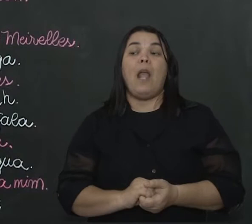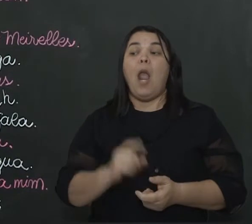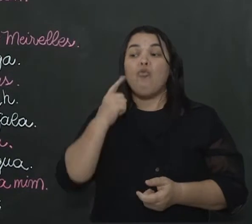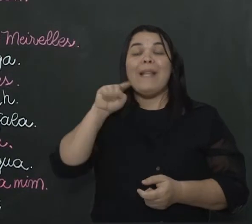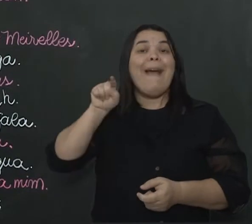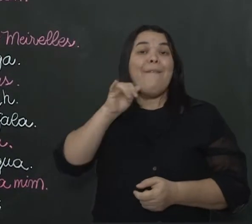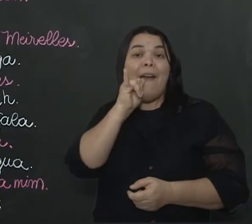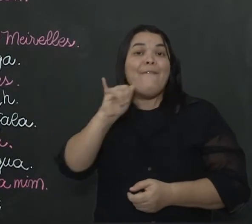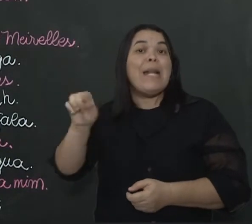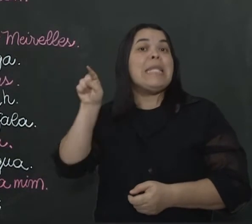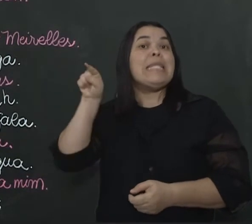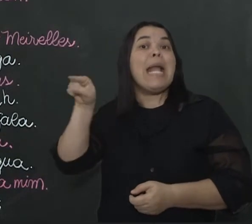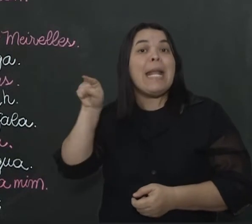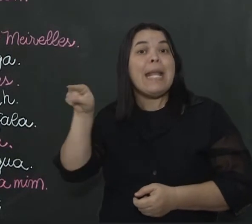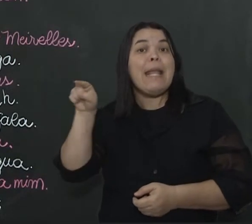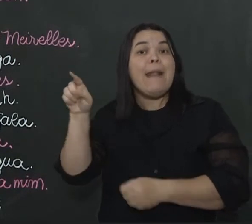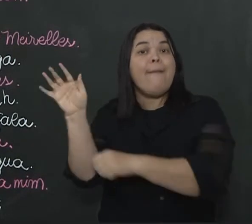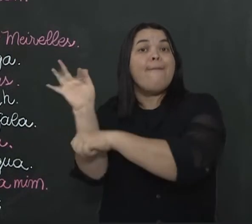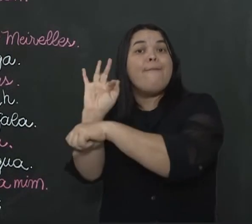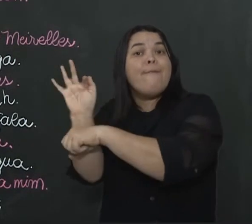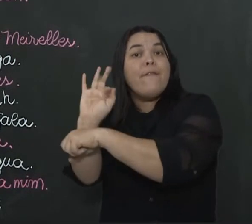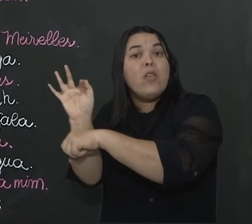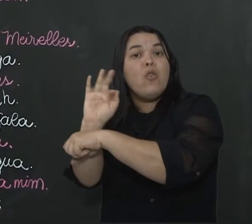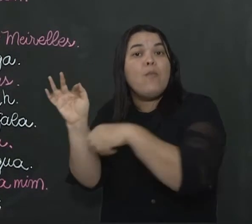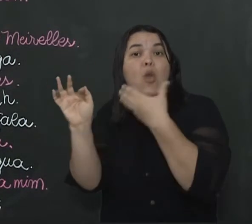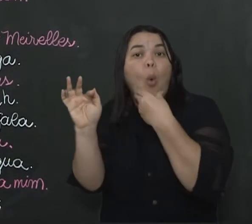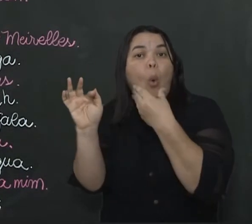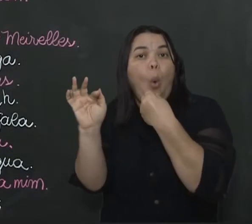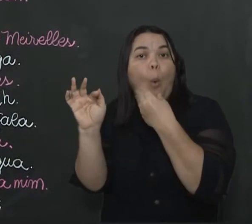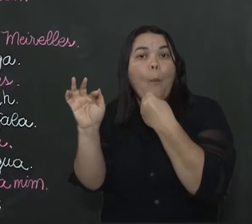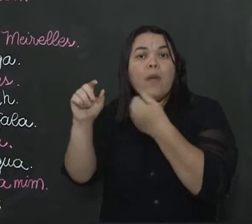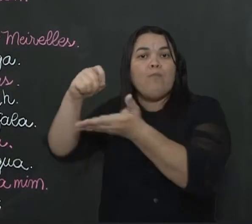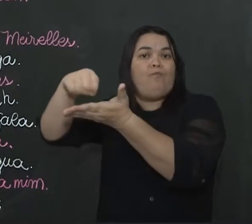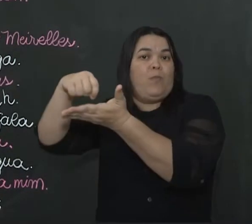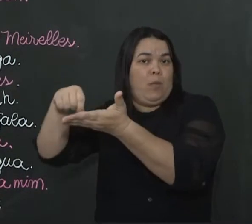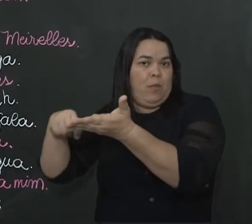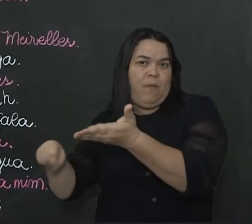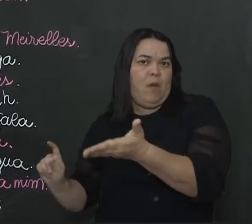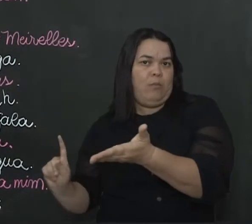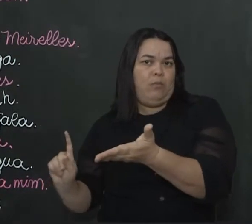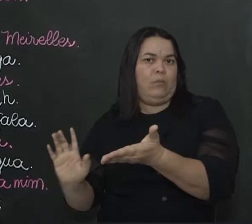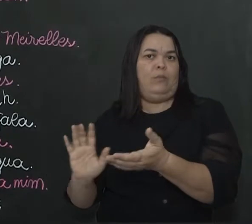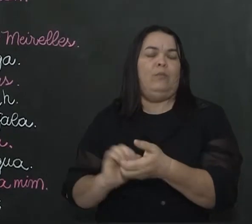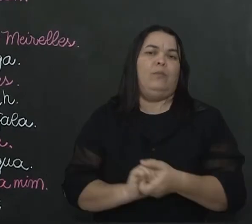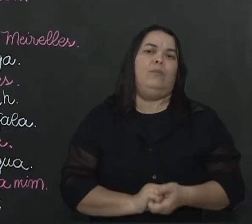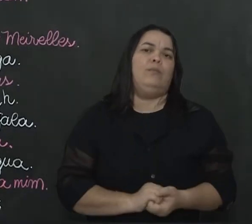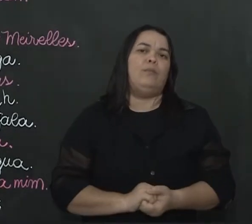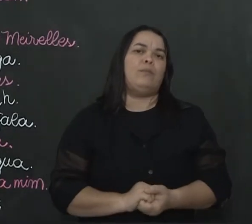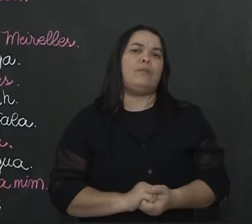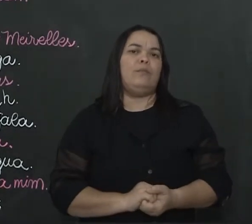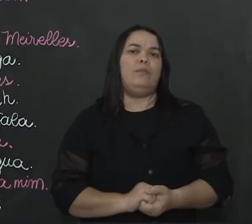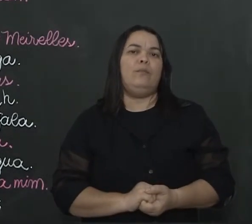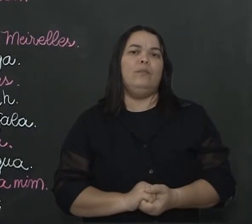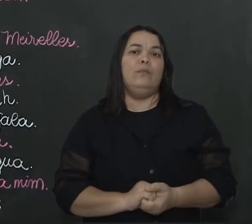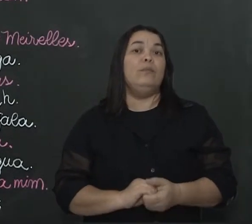filme clássico do Fernando Meirelles. Olha para isso aqui, pode acontecer a crase com os